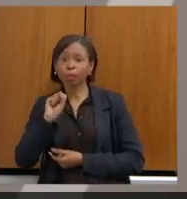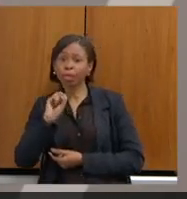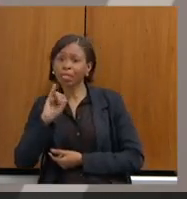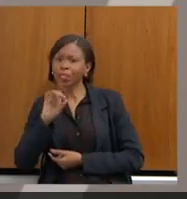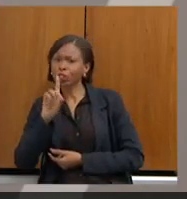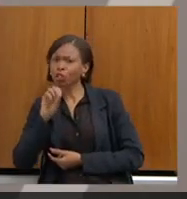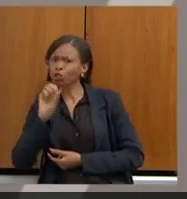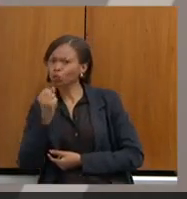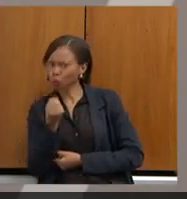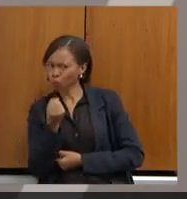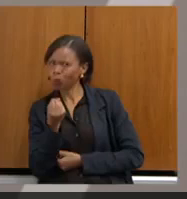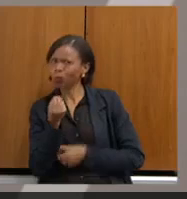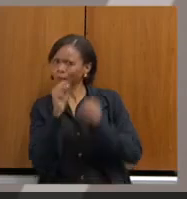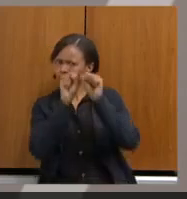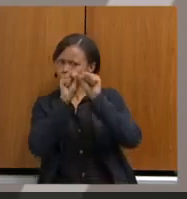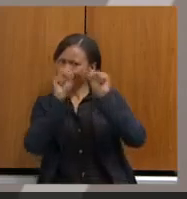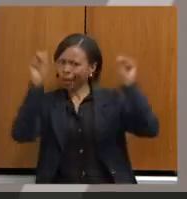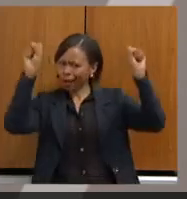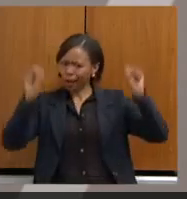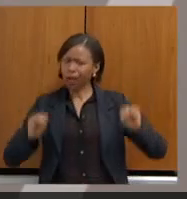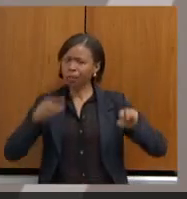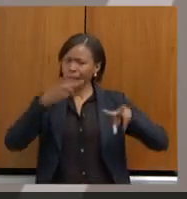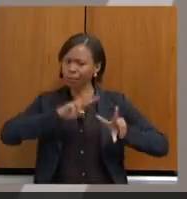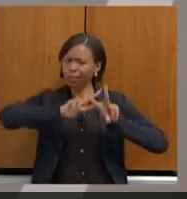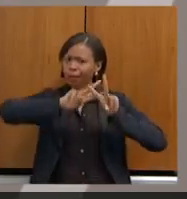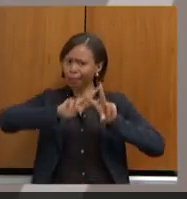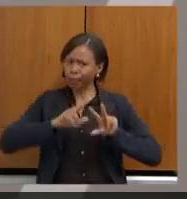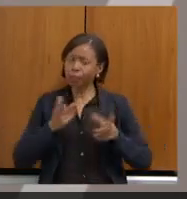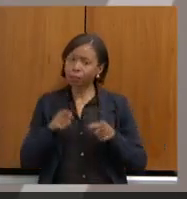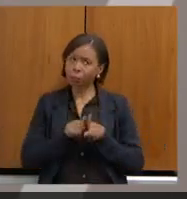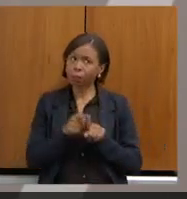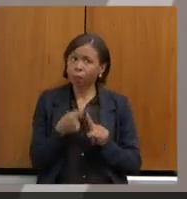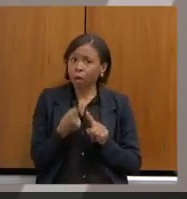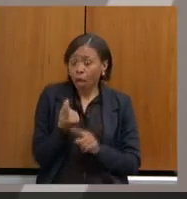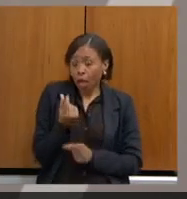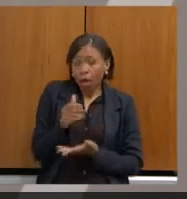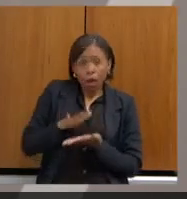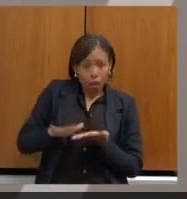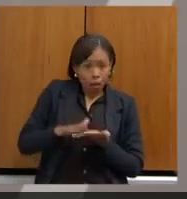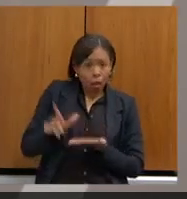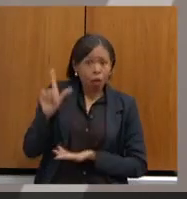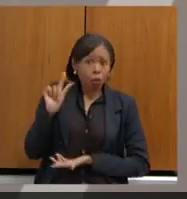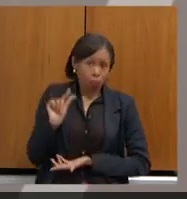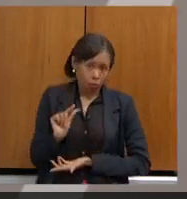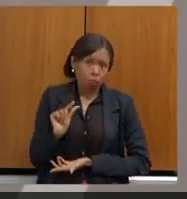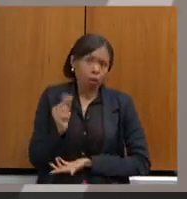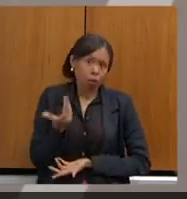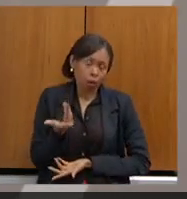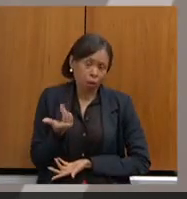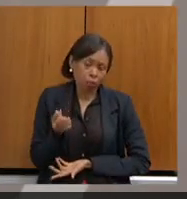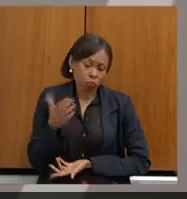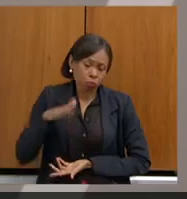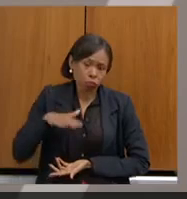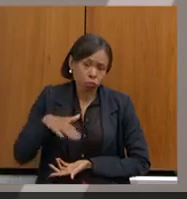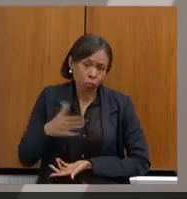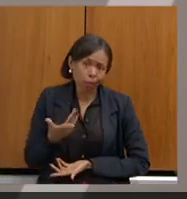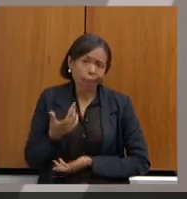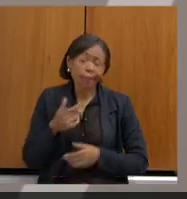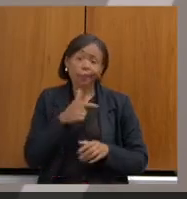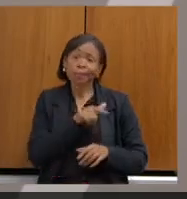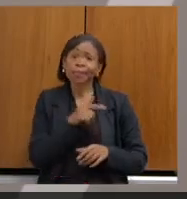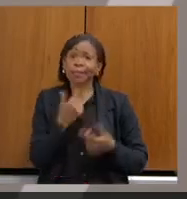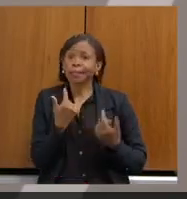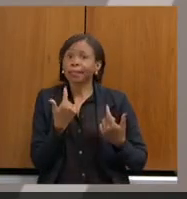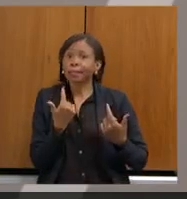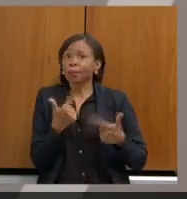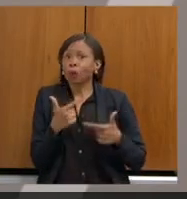o custo também é muito baixo né uma vez que não precisa tem toda aquela segurança para poder manter um criminoso